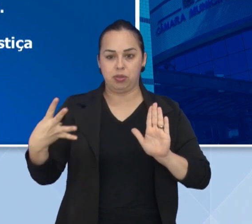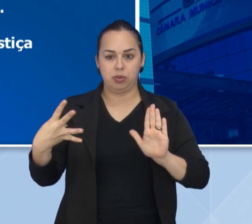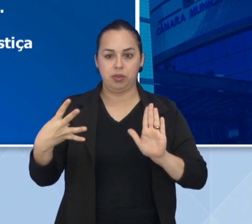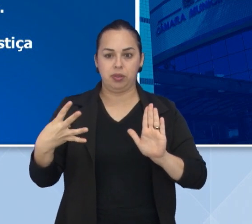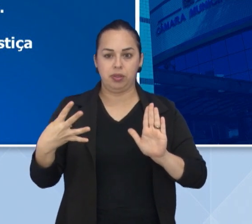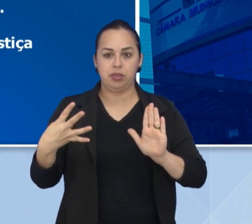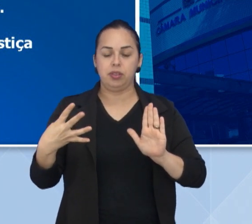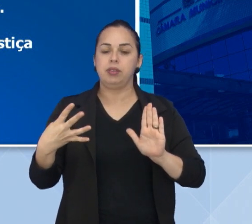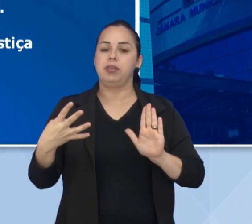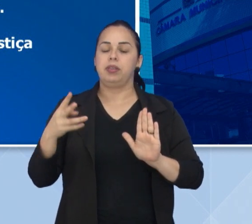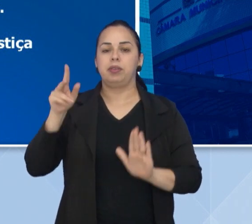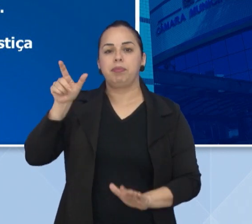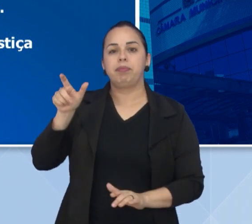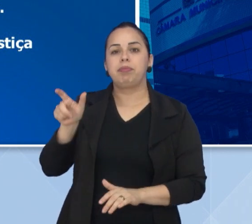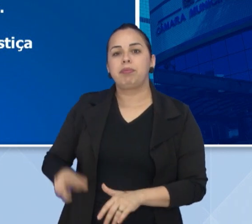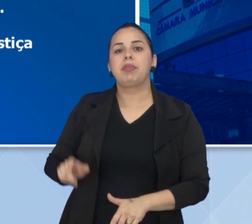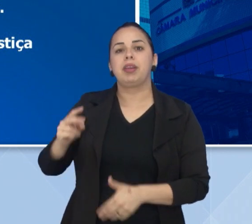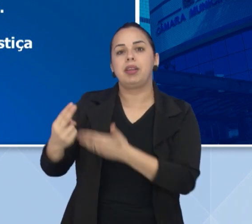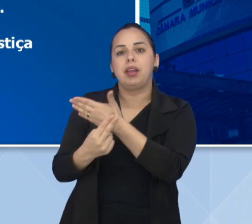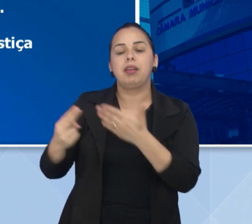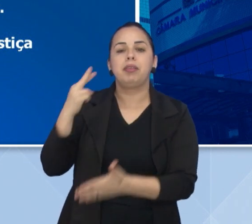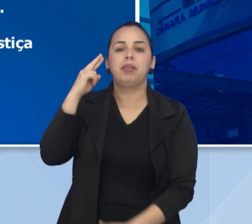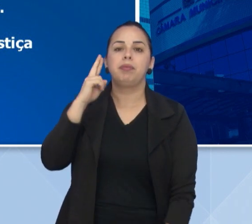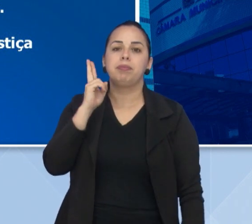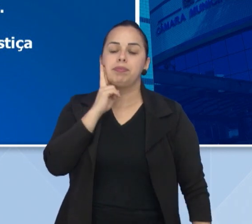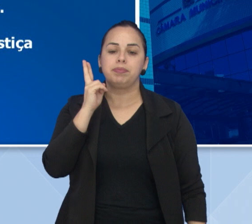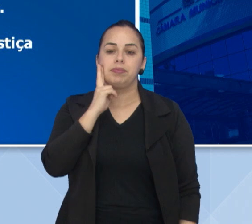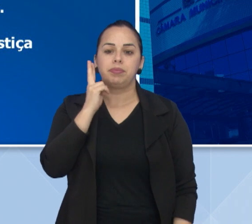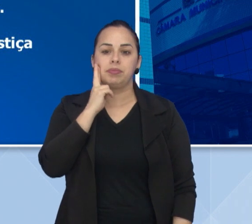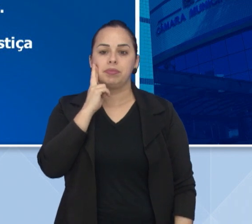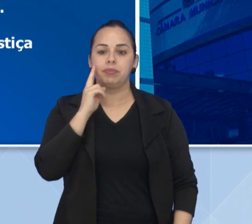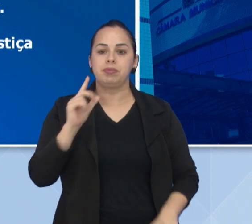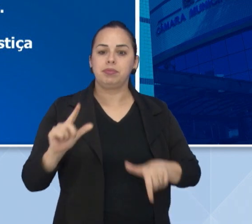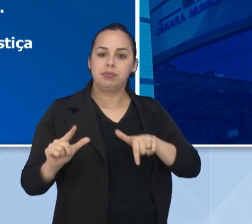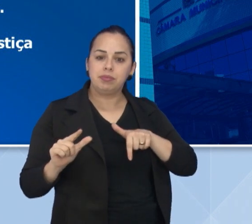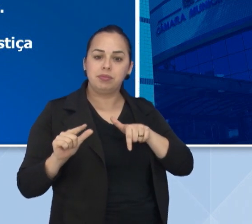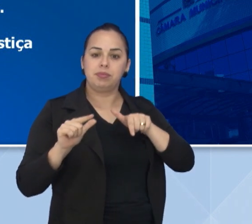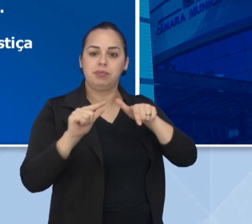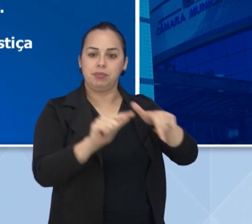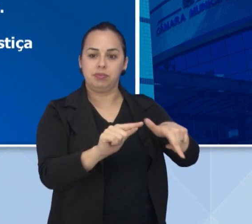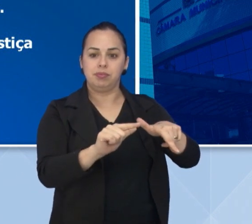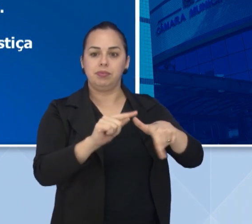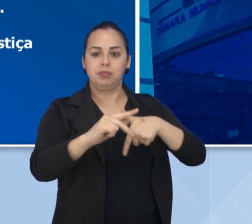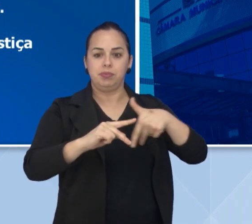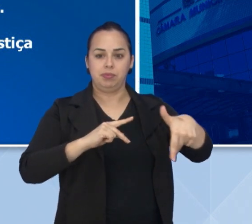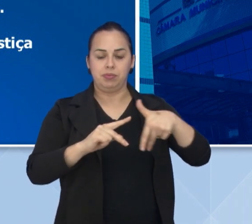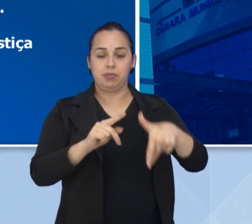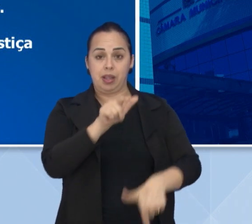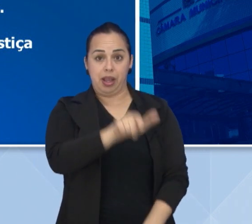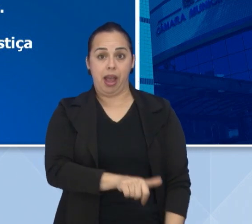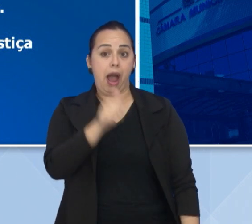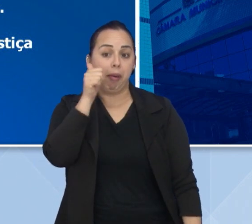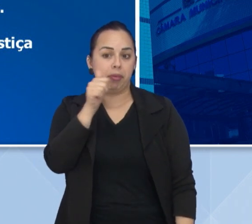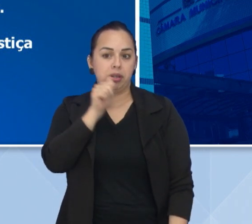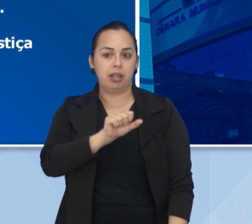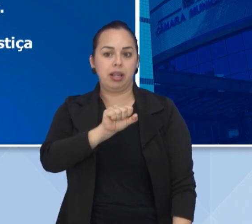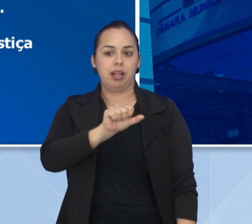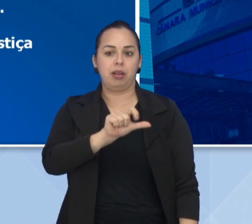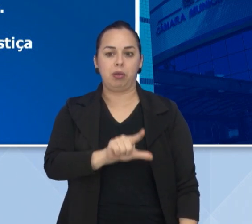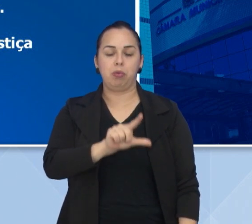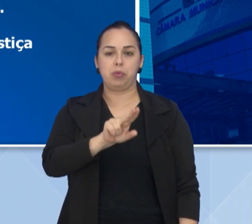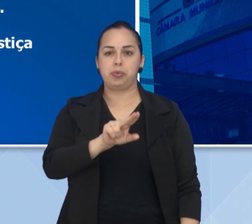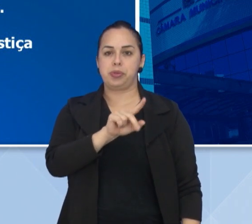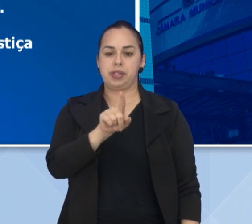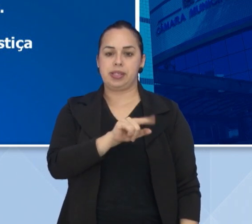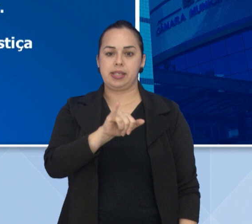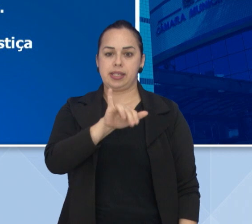28/2024. Autoria, vereador Renato Santiago. Concede o título de cidadão joseense à senhora